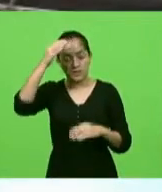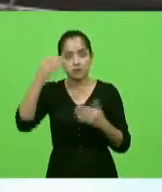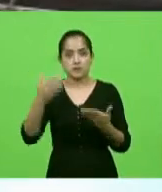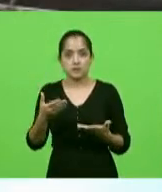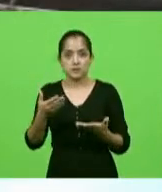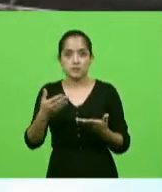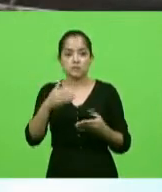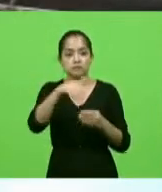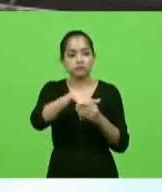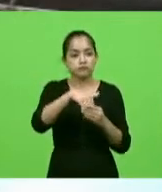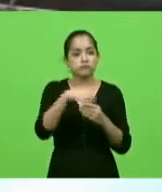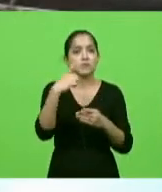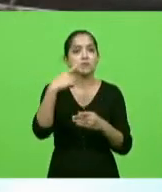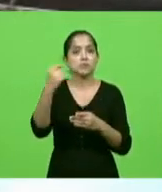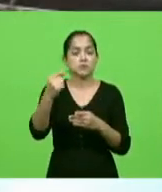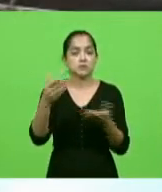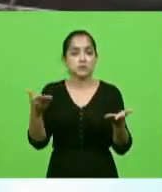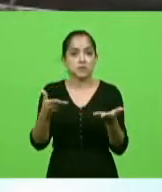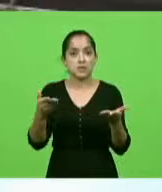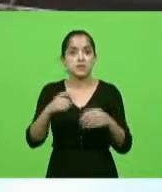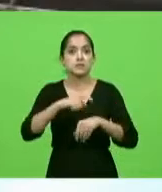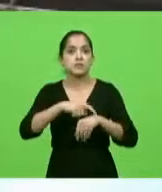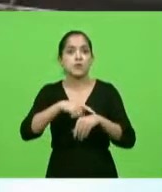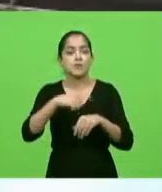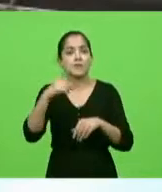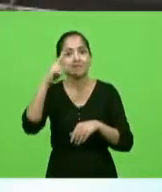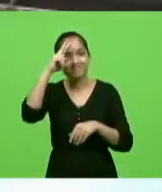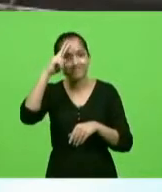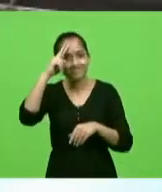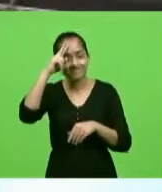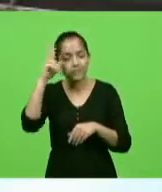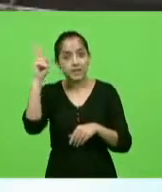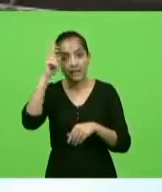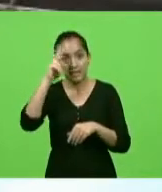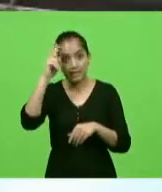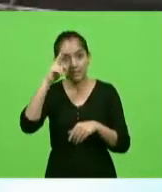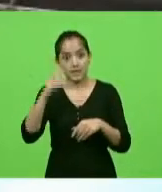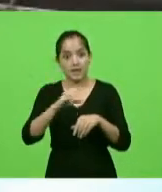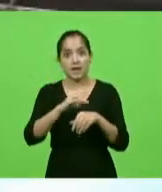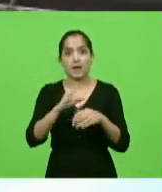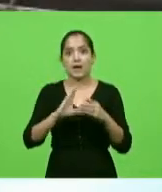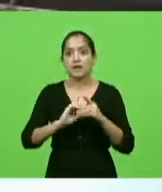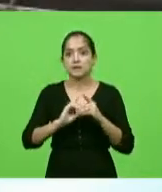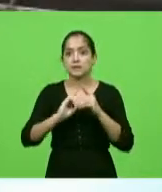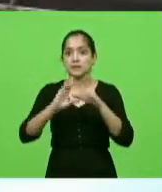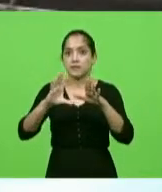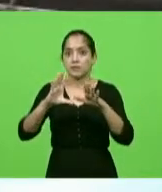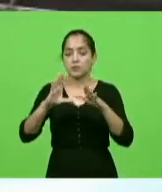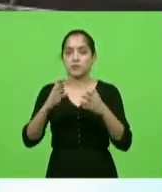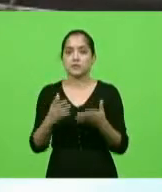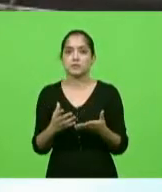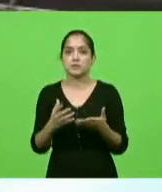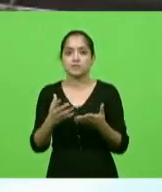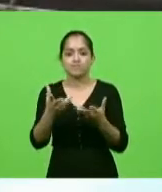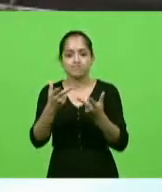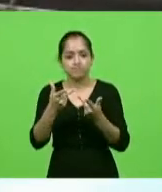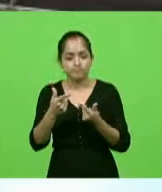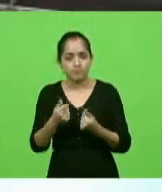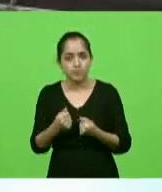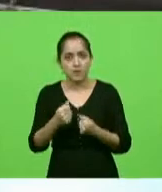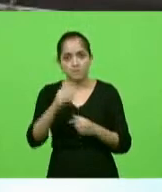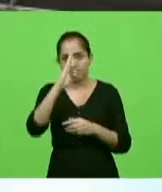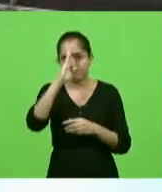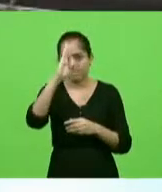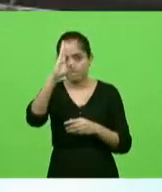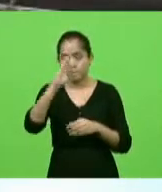meus eleitores. E, nesse momento histórico, devo lembrar que nossa democracia zela pelo